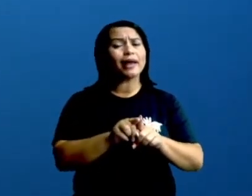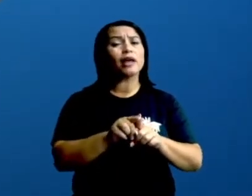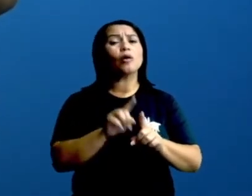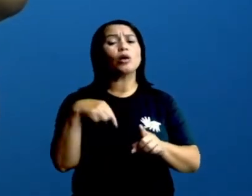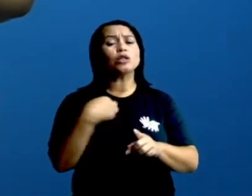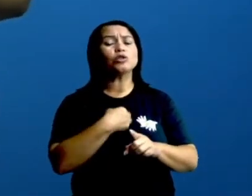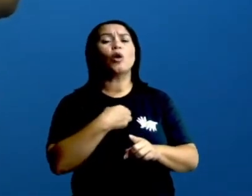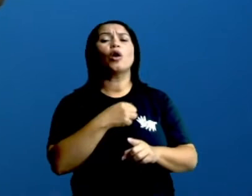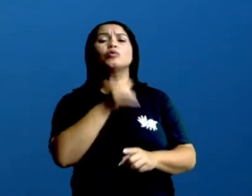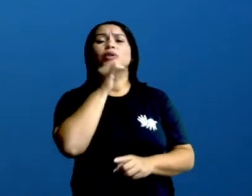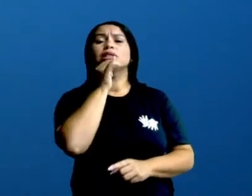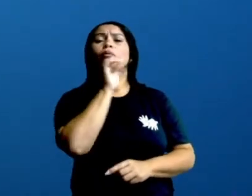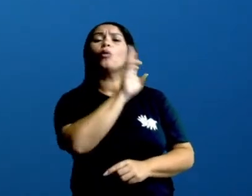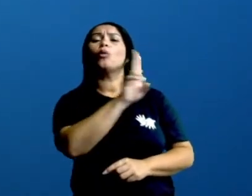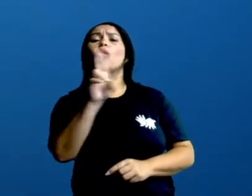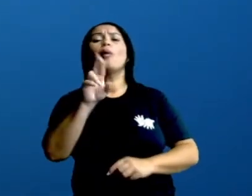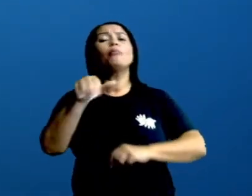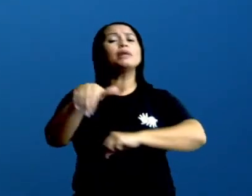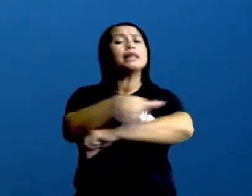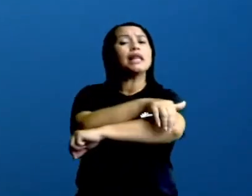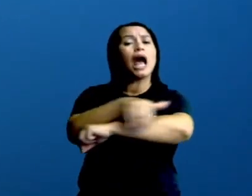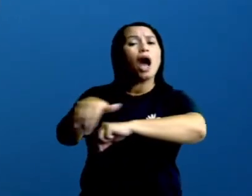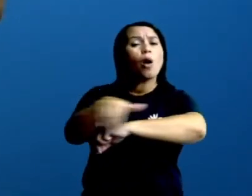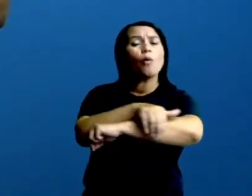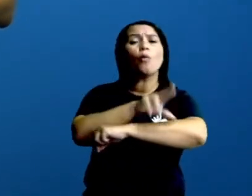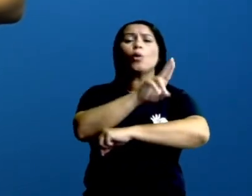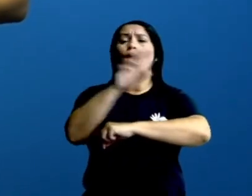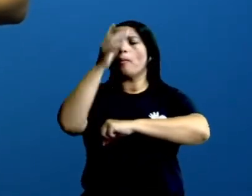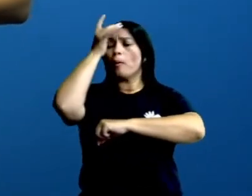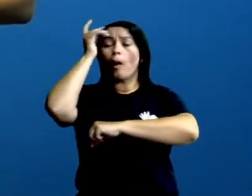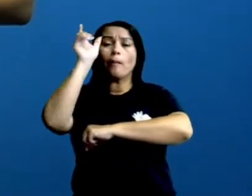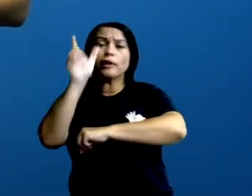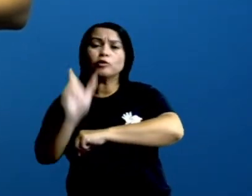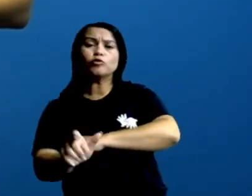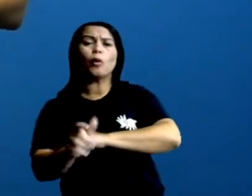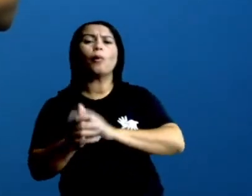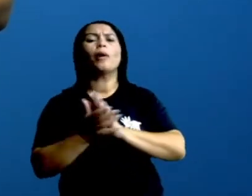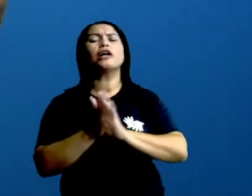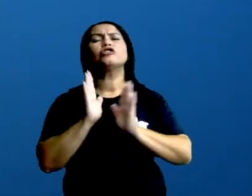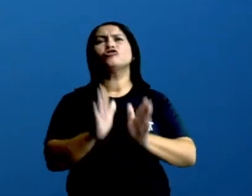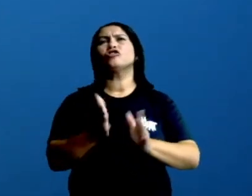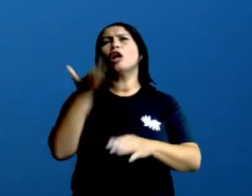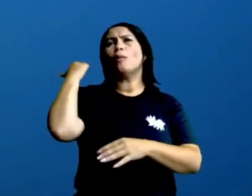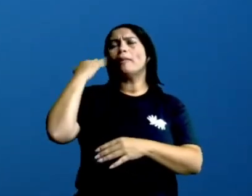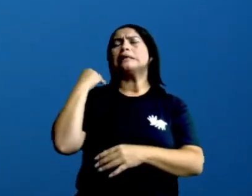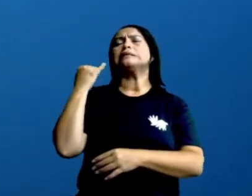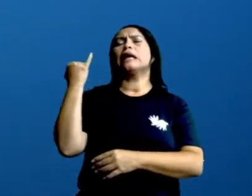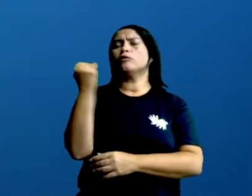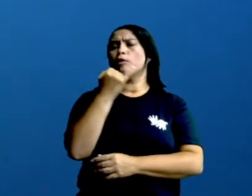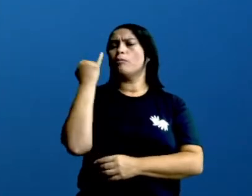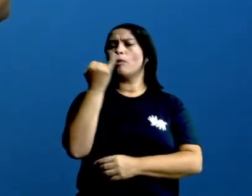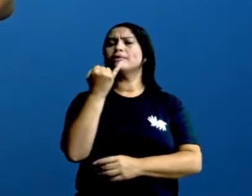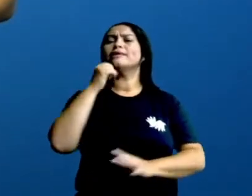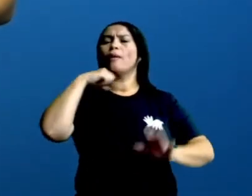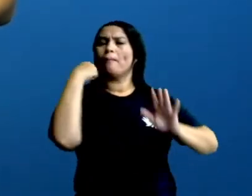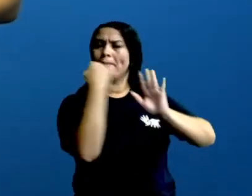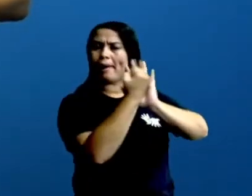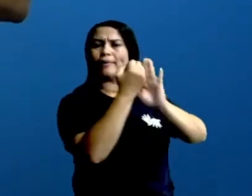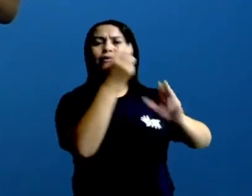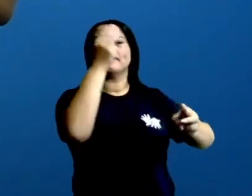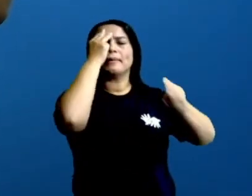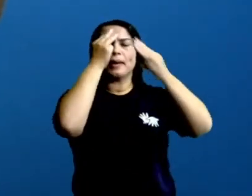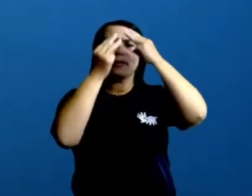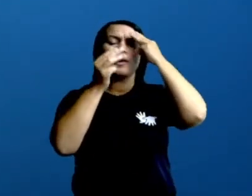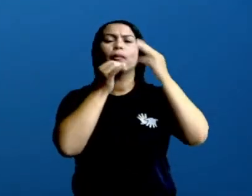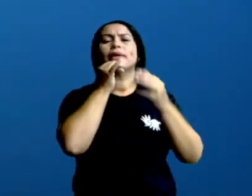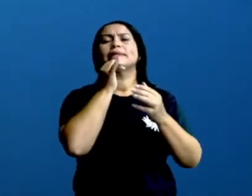gente coloca o nome da rua, do nome de uma pessoa que foi importante para a nossa história, é um marco de memória.